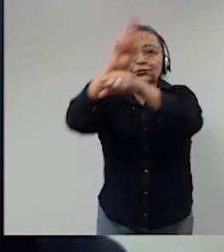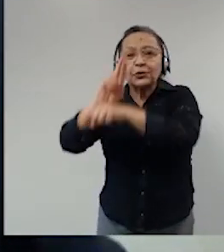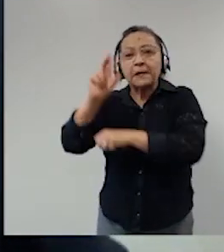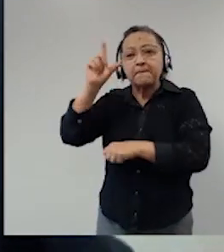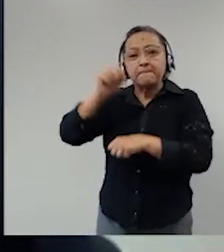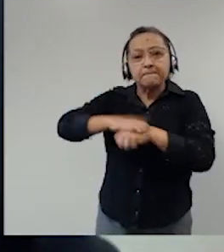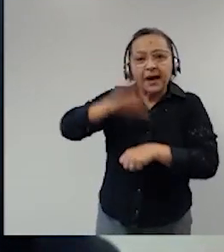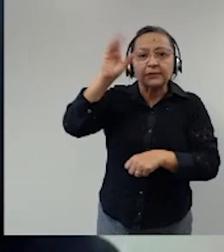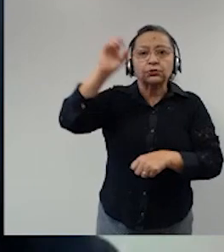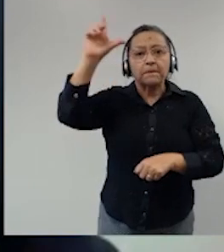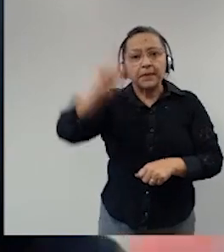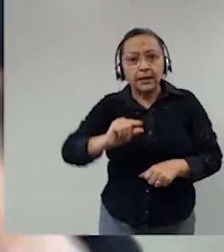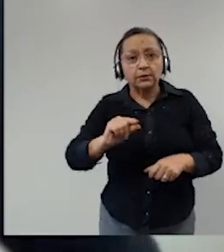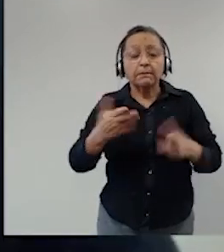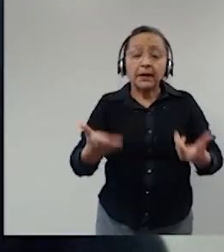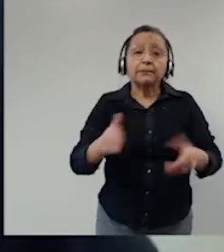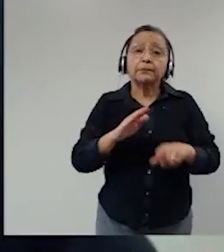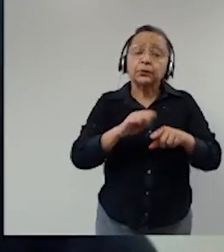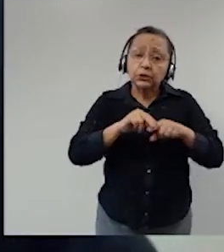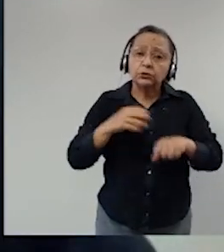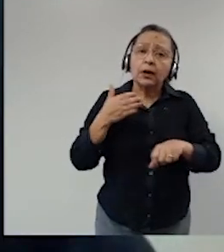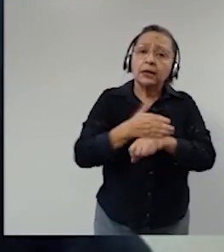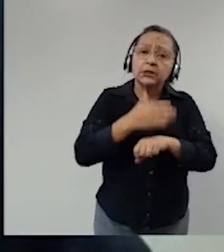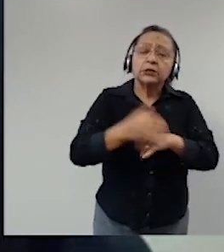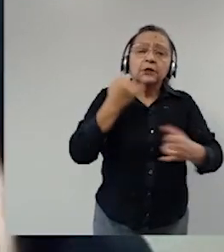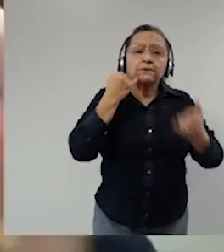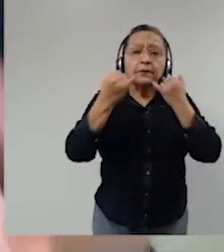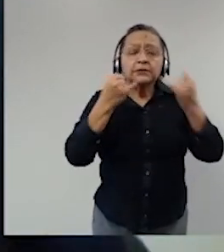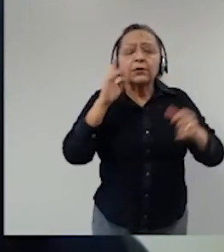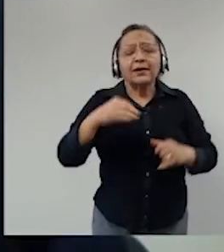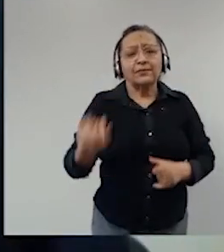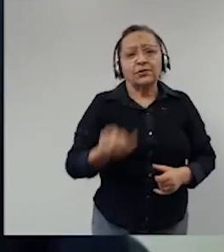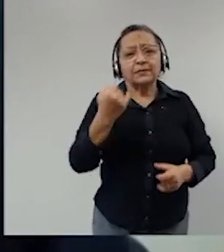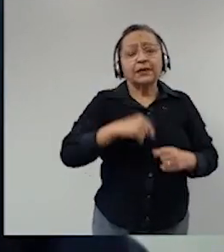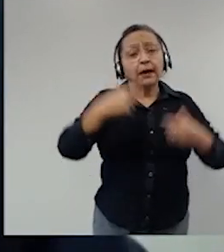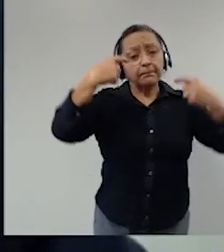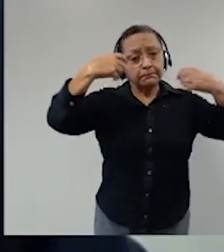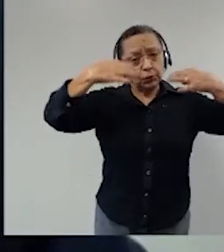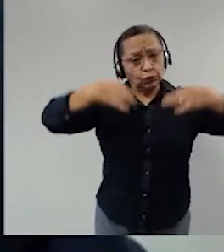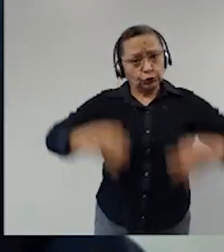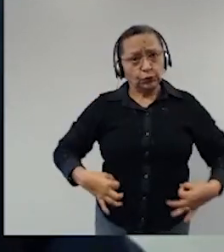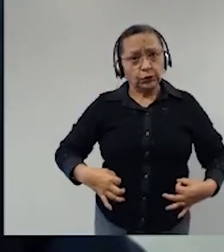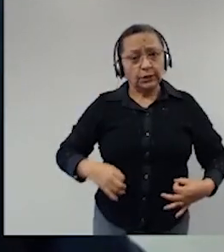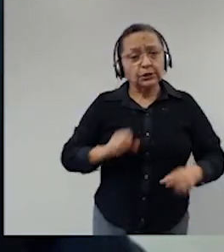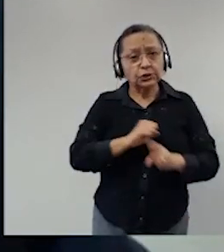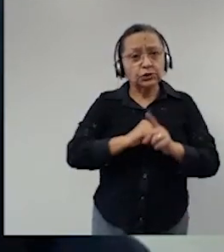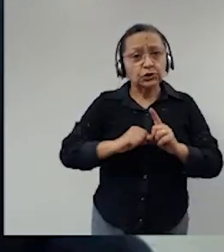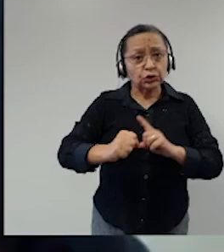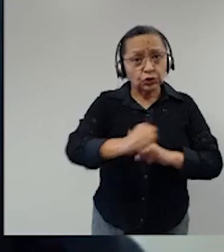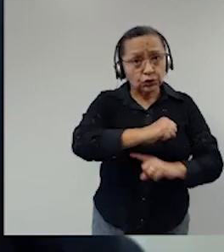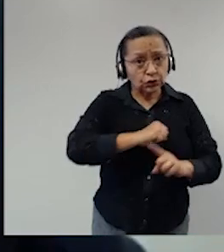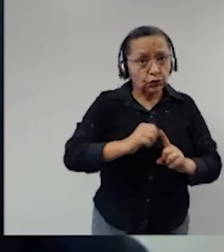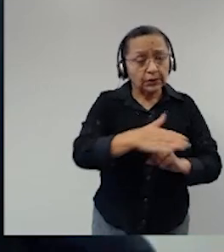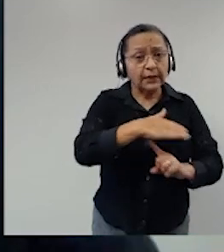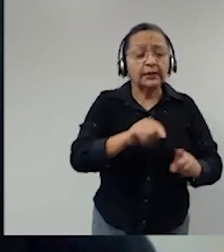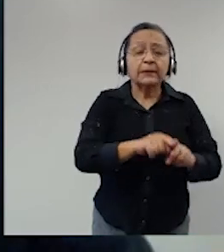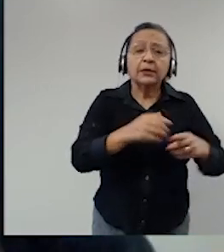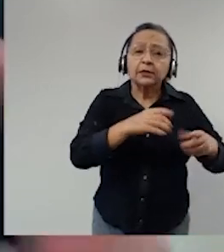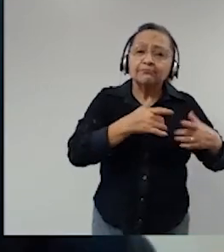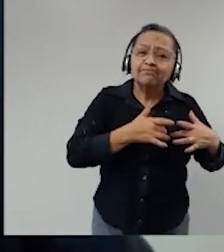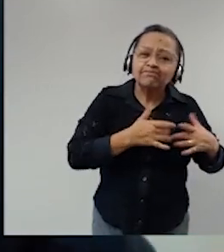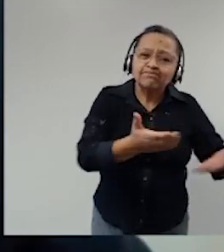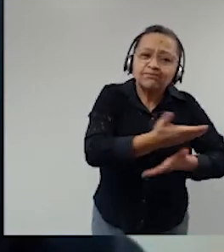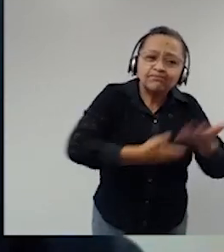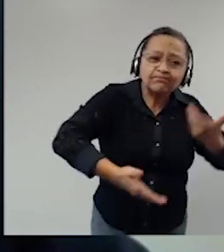da informação é essencial também para que essa postura solidária das pessoas ela possa se otimizar